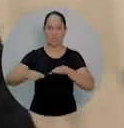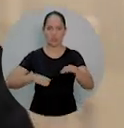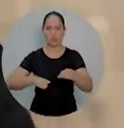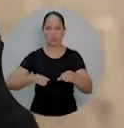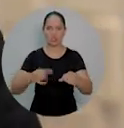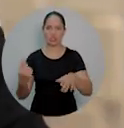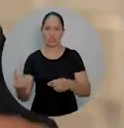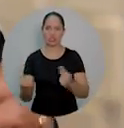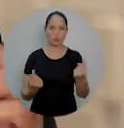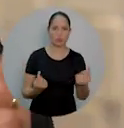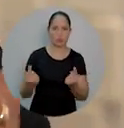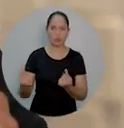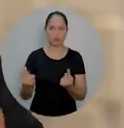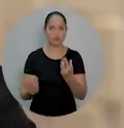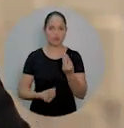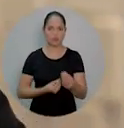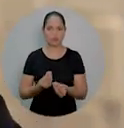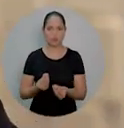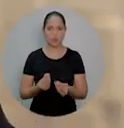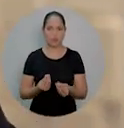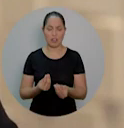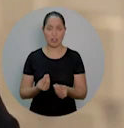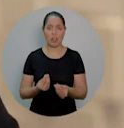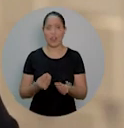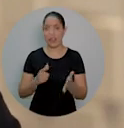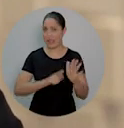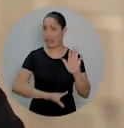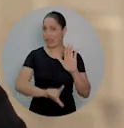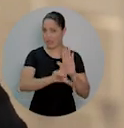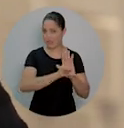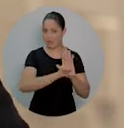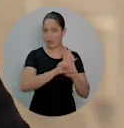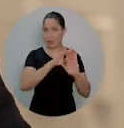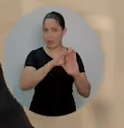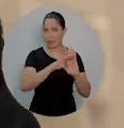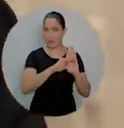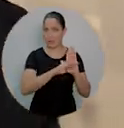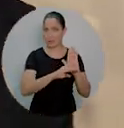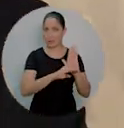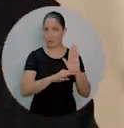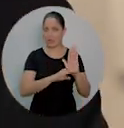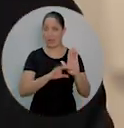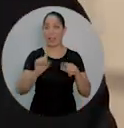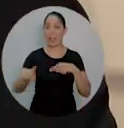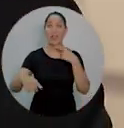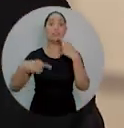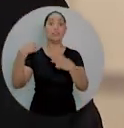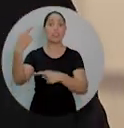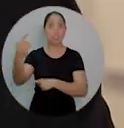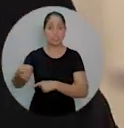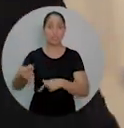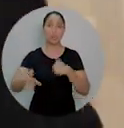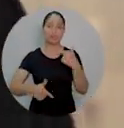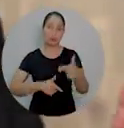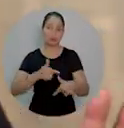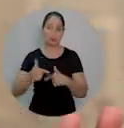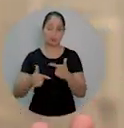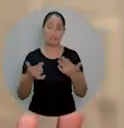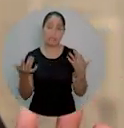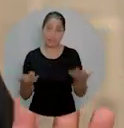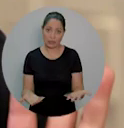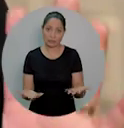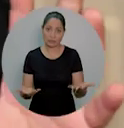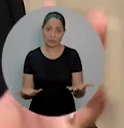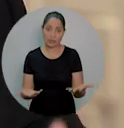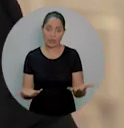individual? A legislação, o Estado e os estudos vieram depois da atividade. Então o que acontece? A